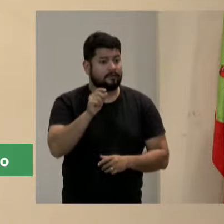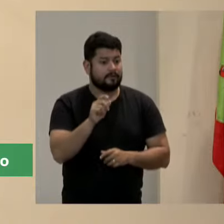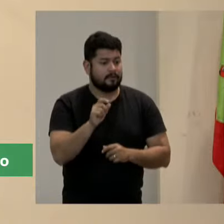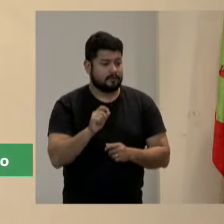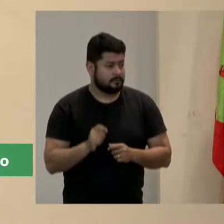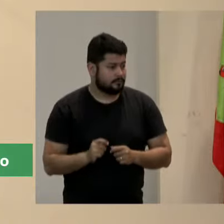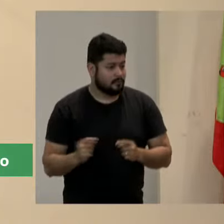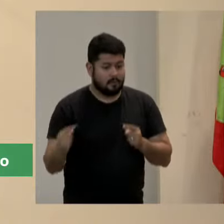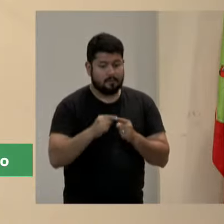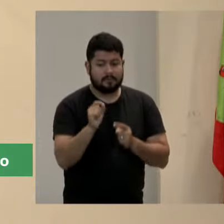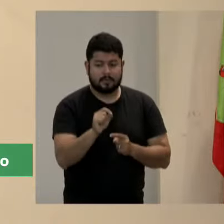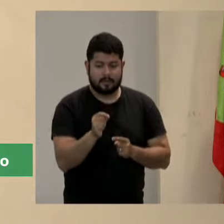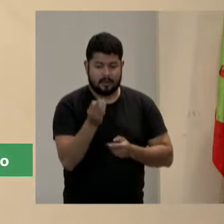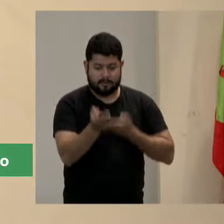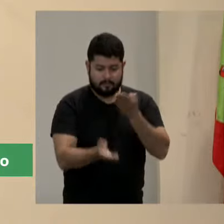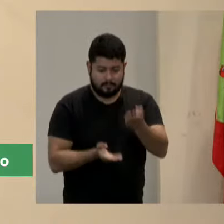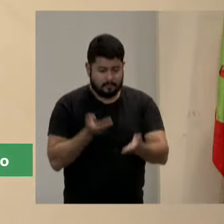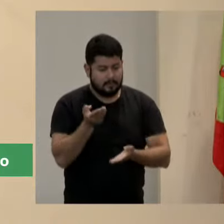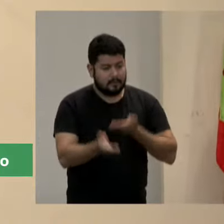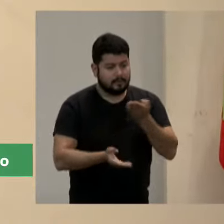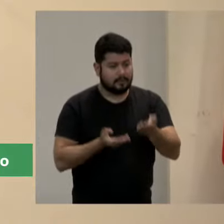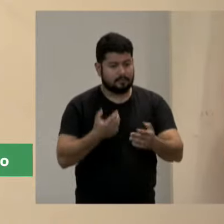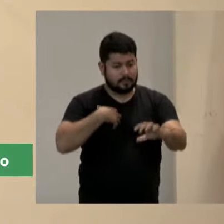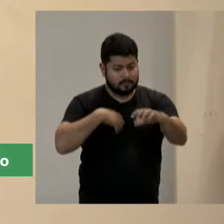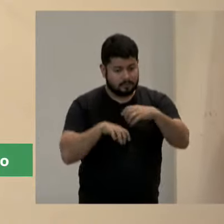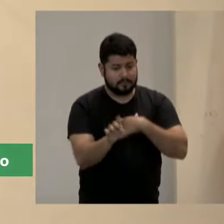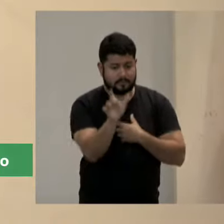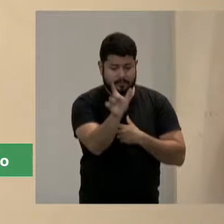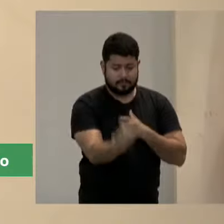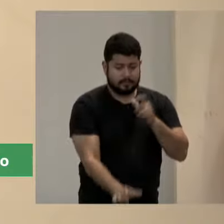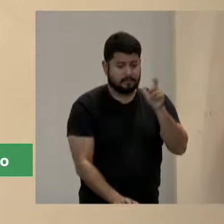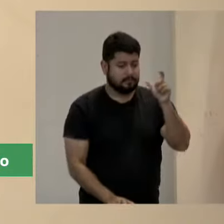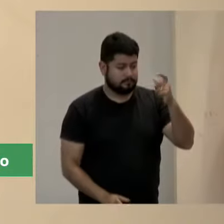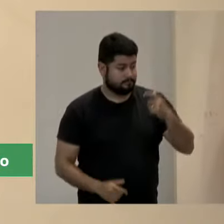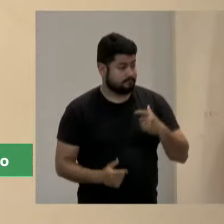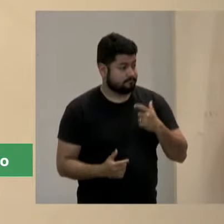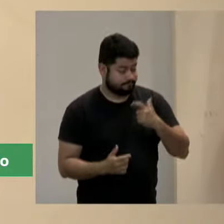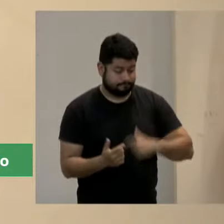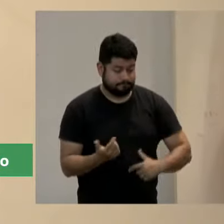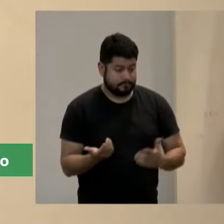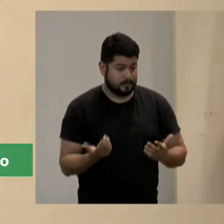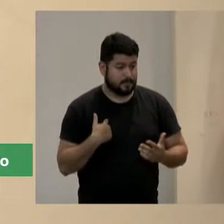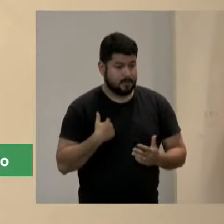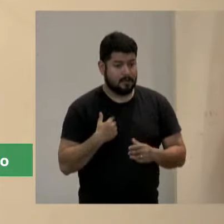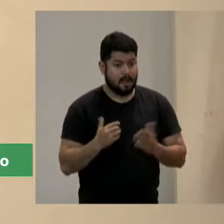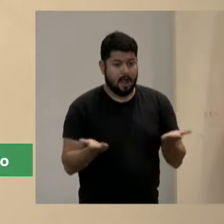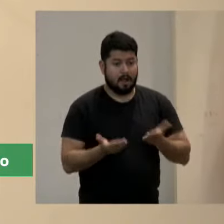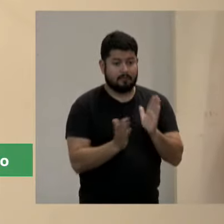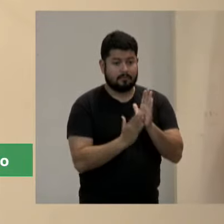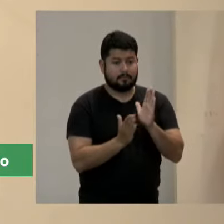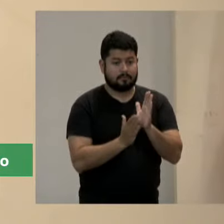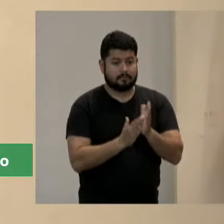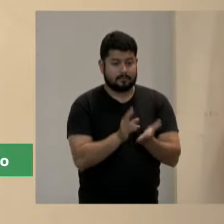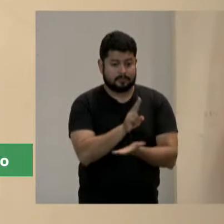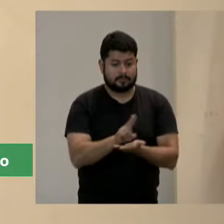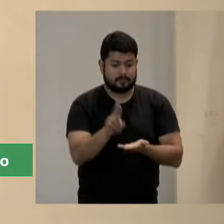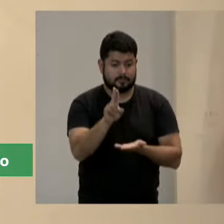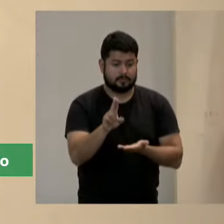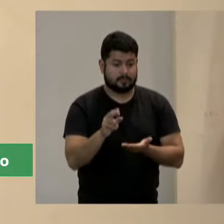ser humano para ser humano. Então, uma das ideias que eu gostaria de propor para o ensino superior é criar